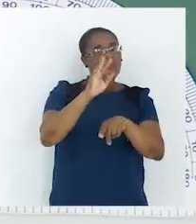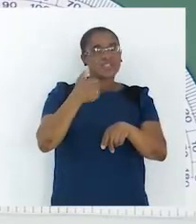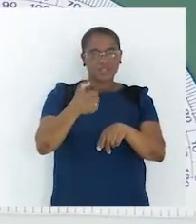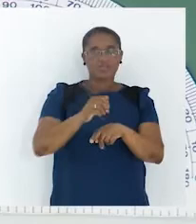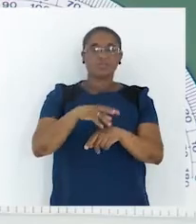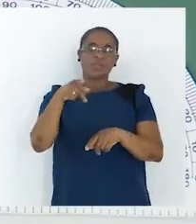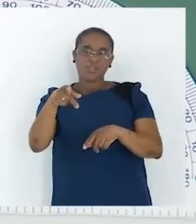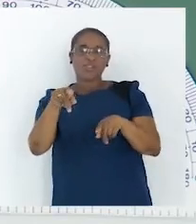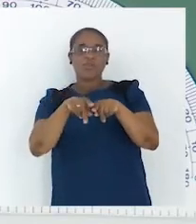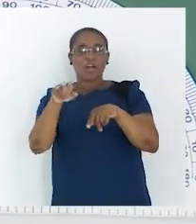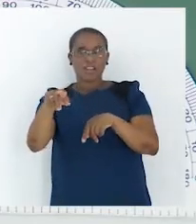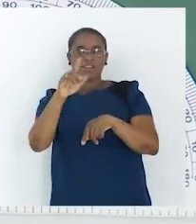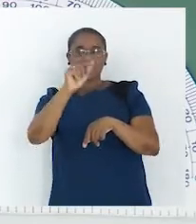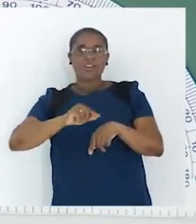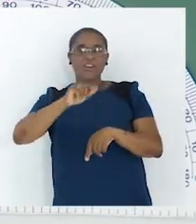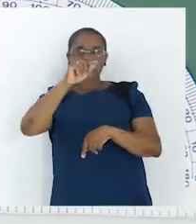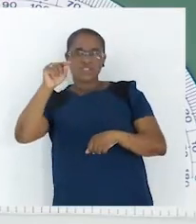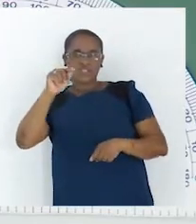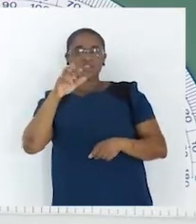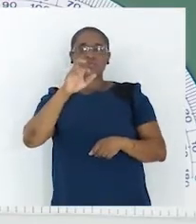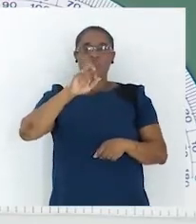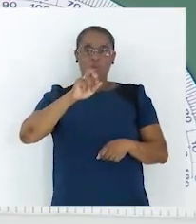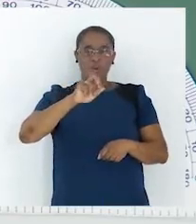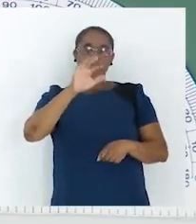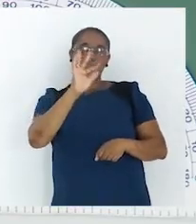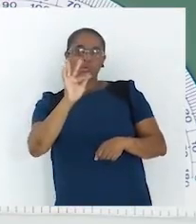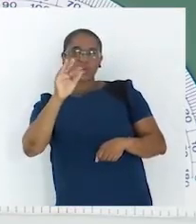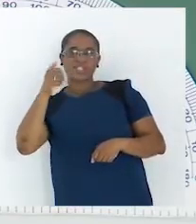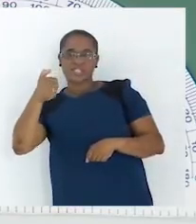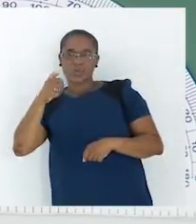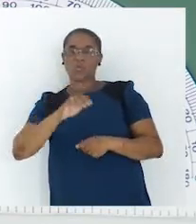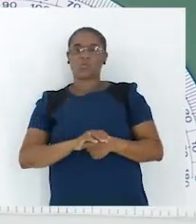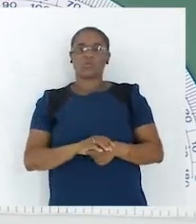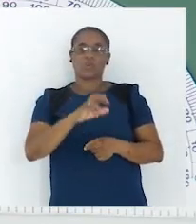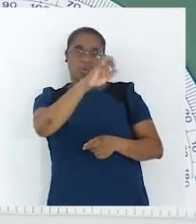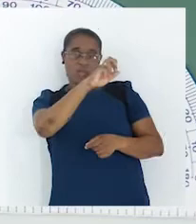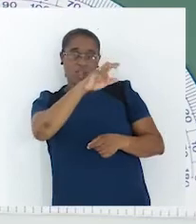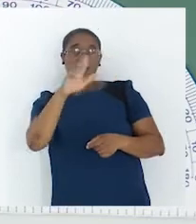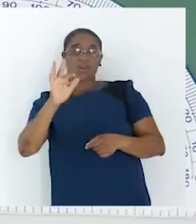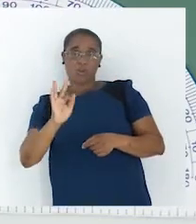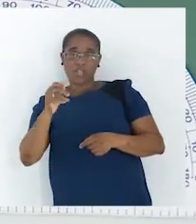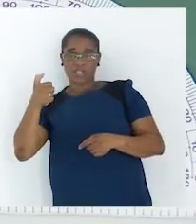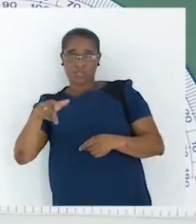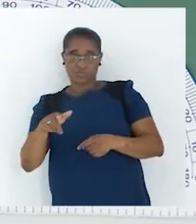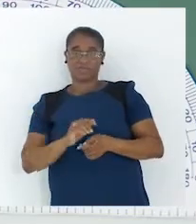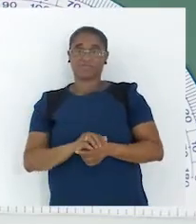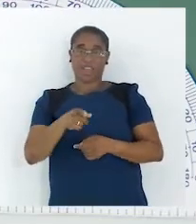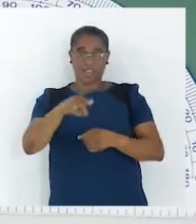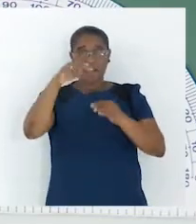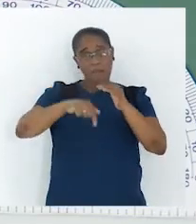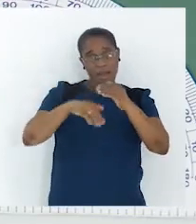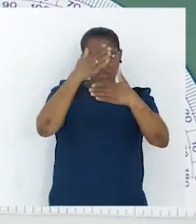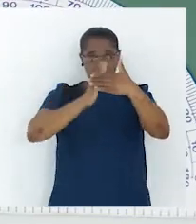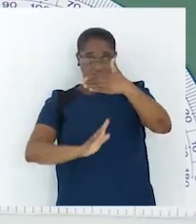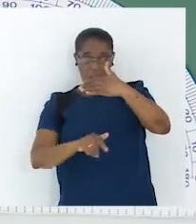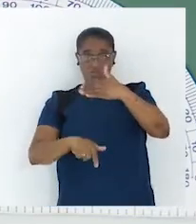digamos com vem e vem se oito de 45 não é aqui embaixo nós temos